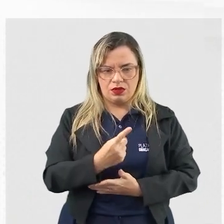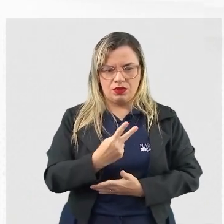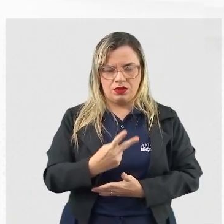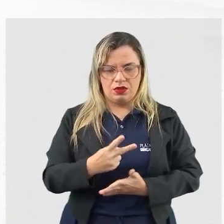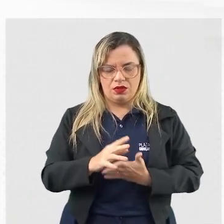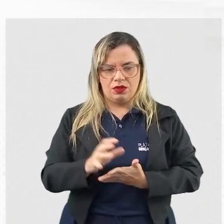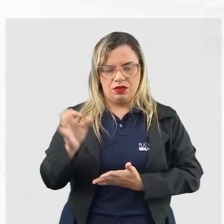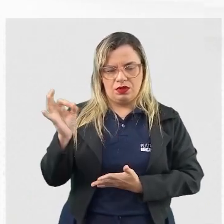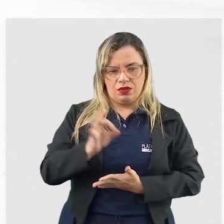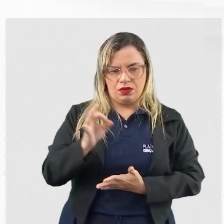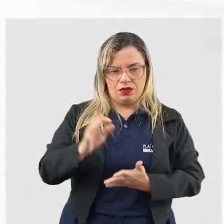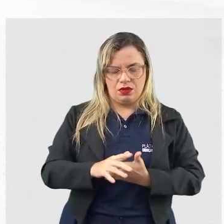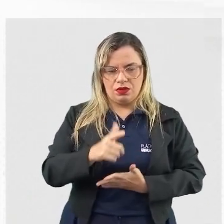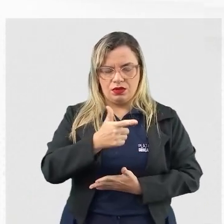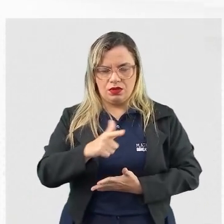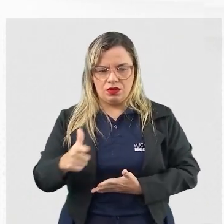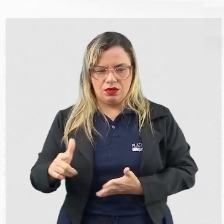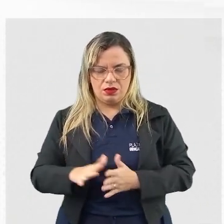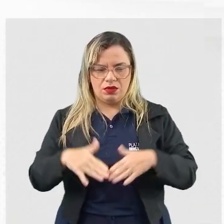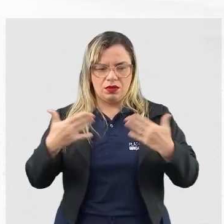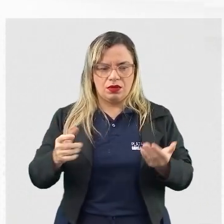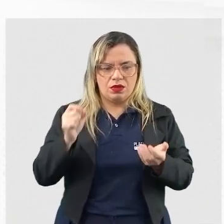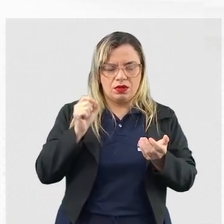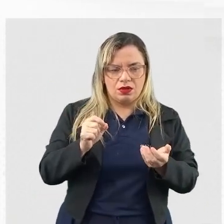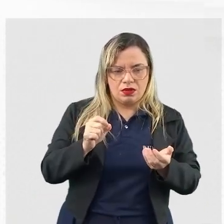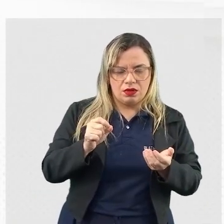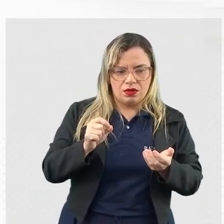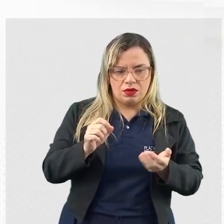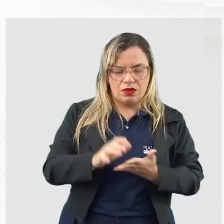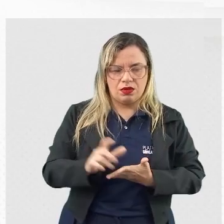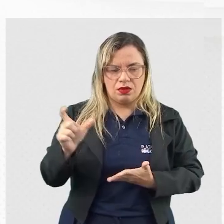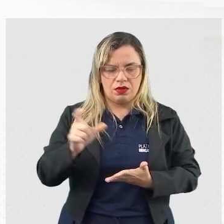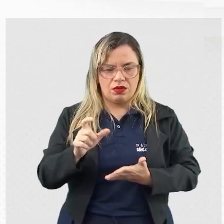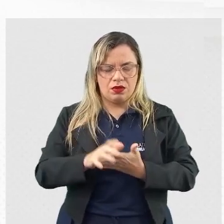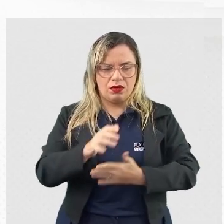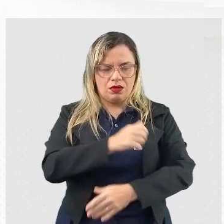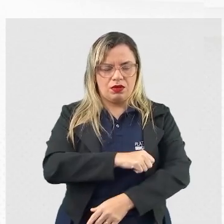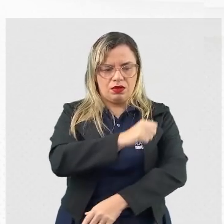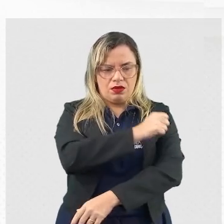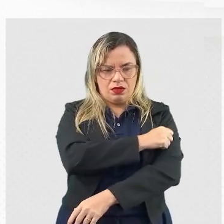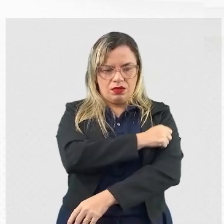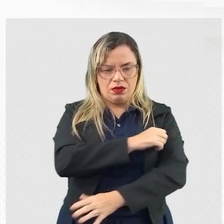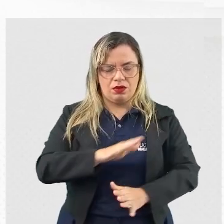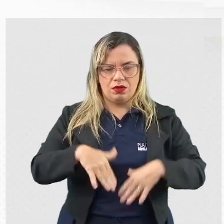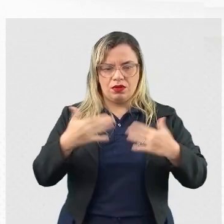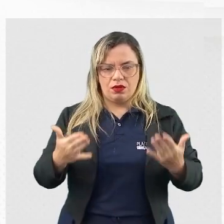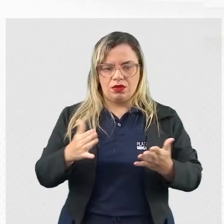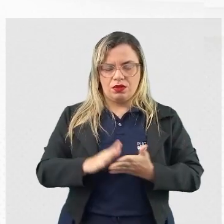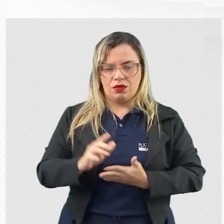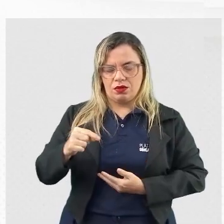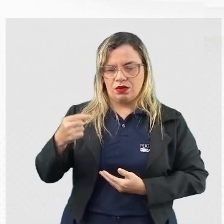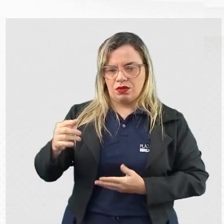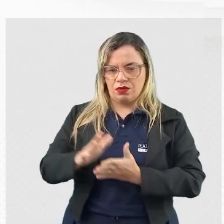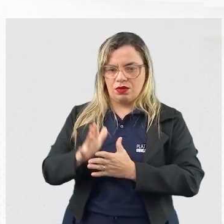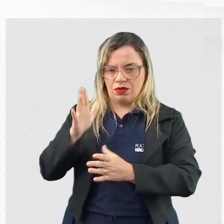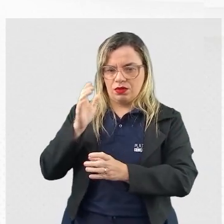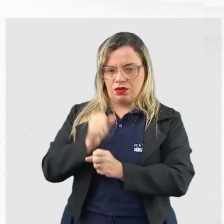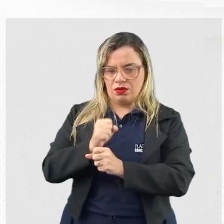12% não tem, no caso aí, a carteira do estudante. Então vamos agora fazer a outra parte do